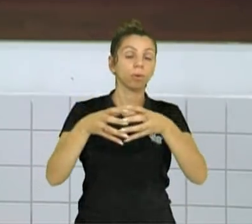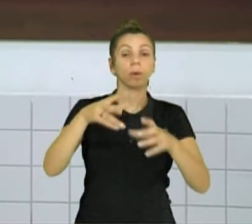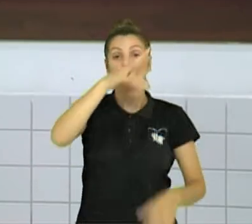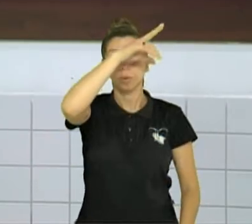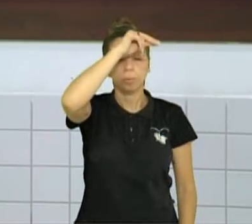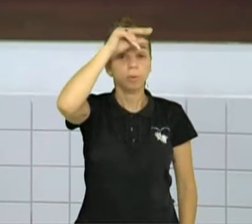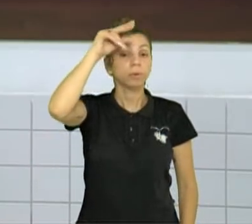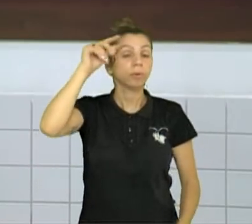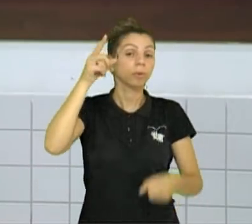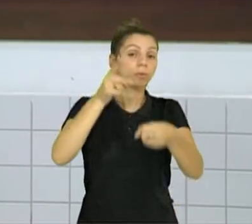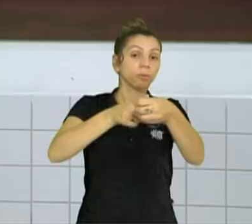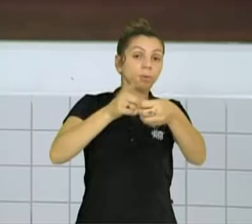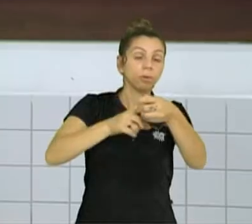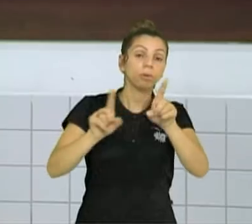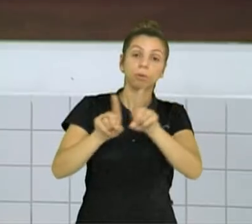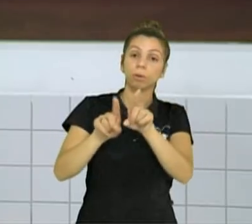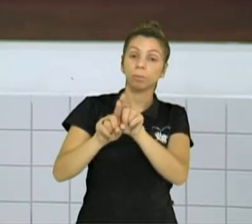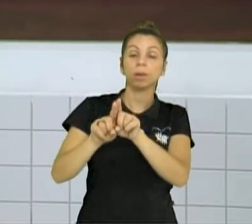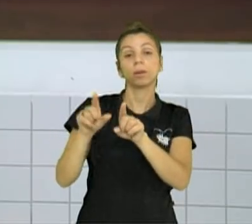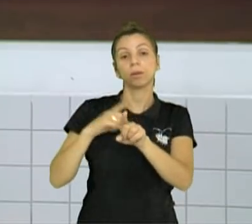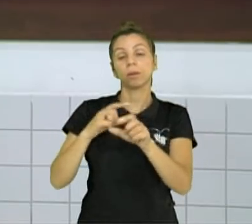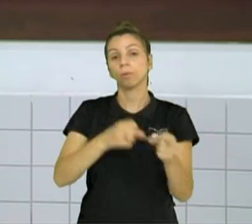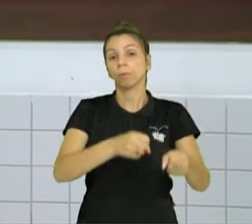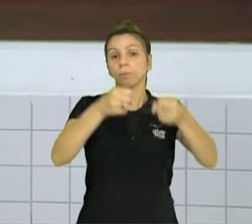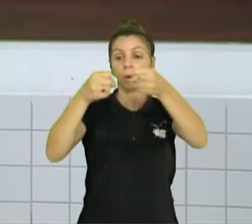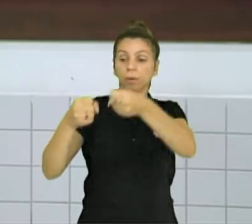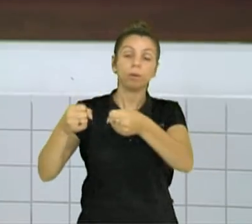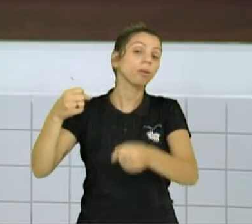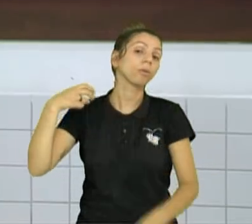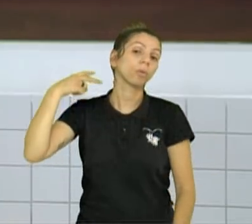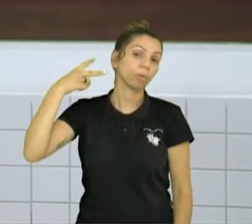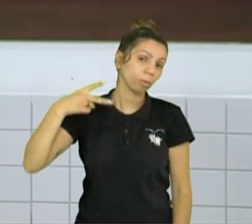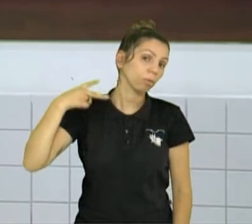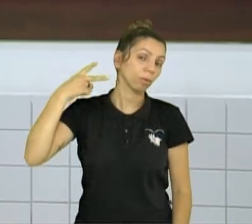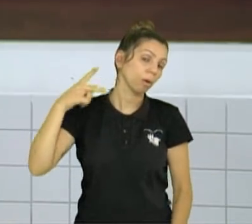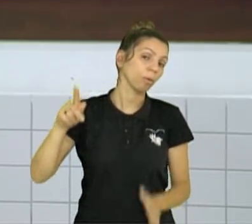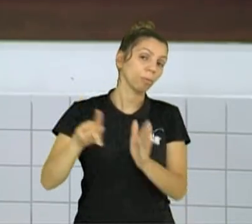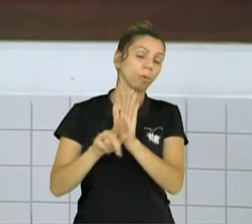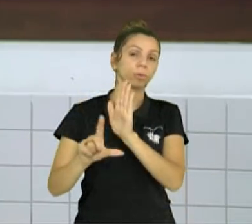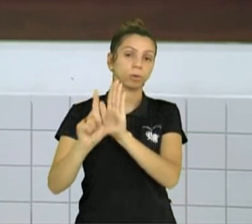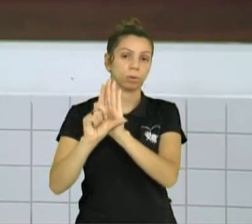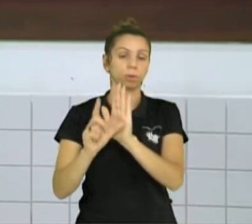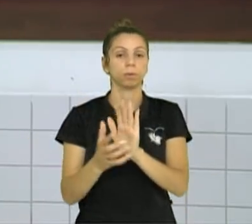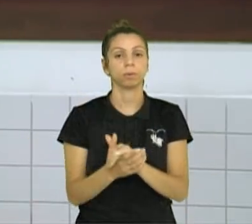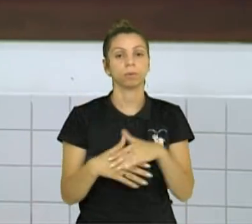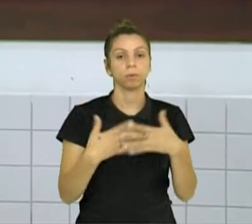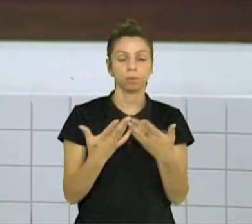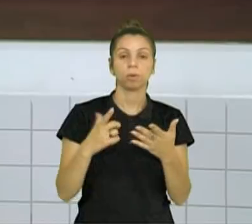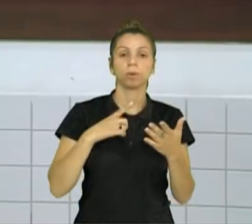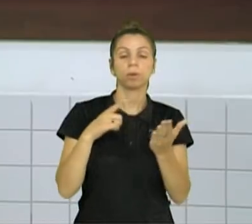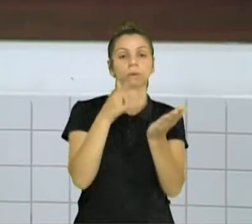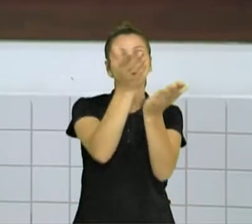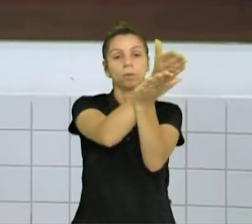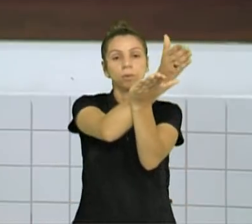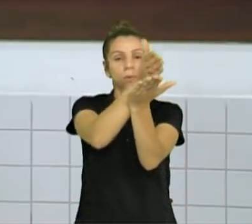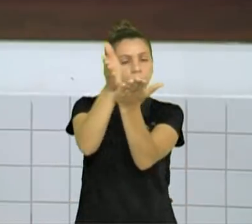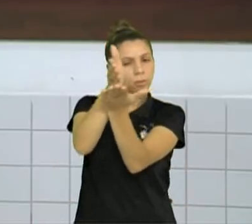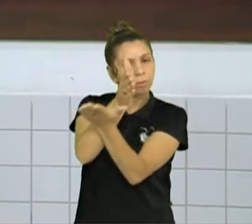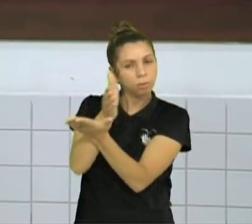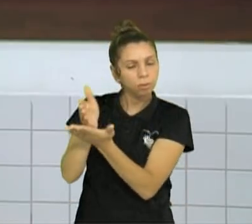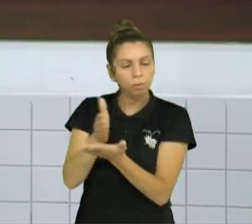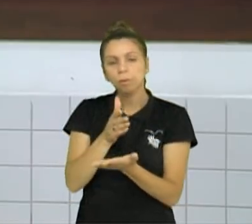municípios, nas cidades, temos também o poder legislativo dos vereadores, também é um poder legislativo. Então, todas essas divisões